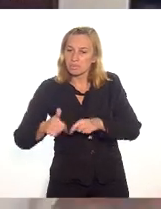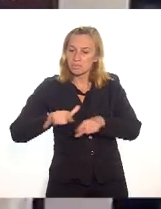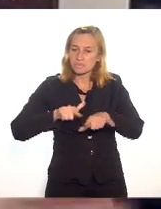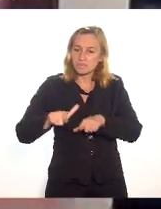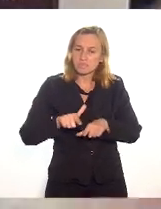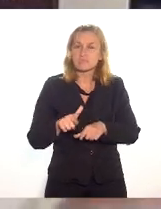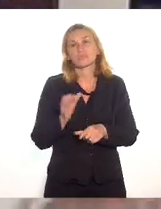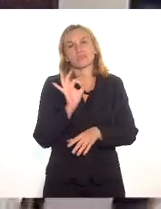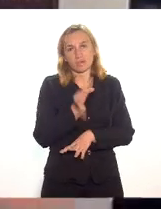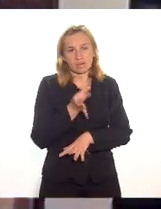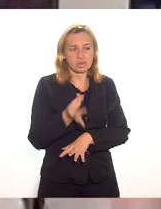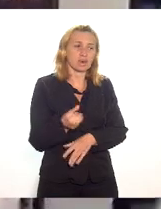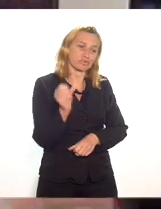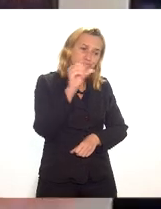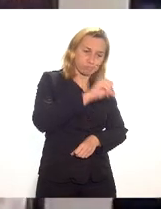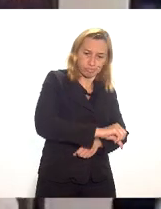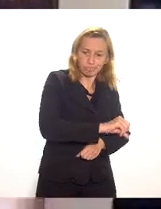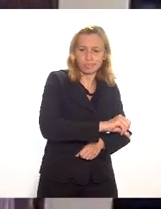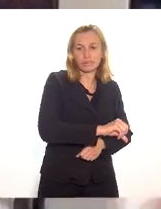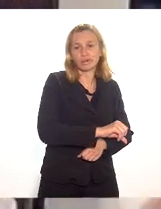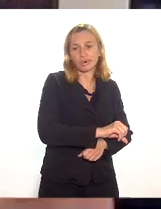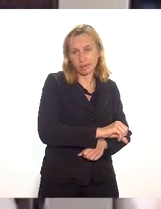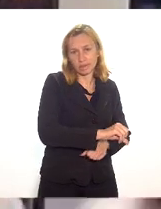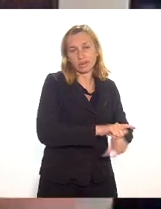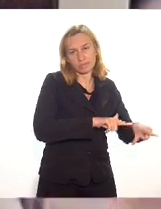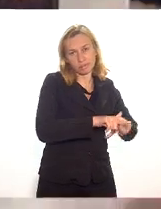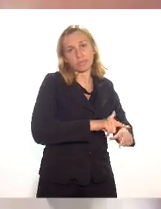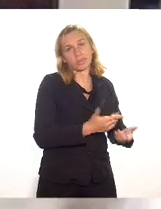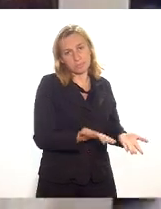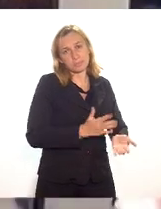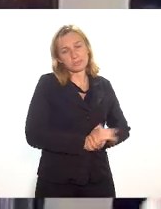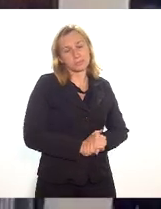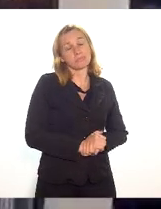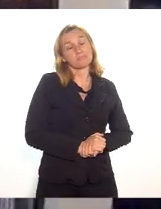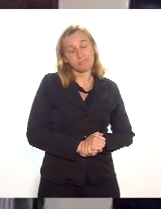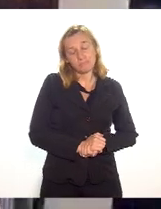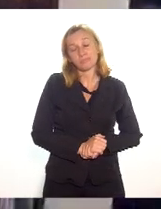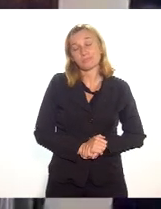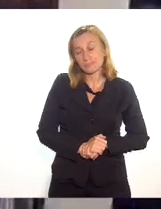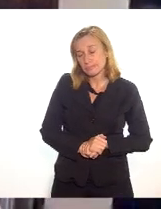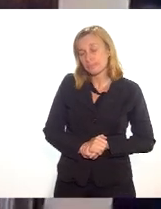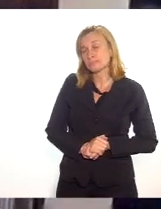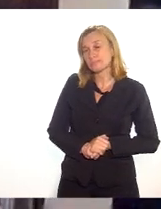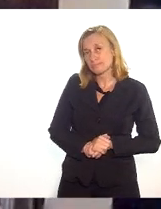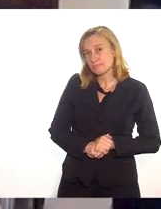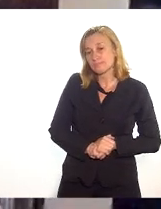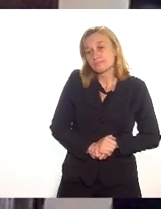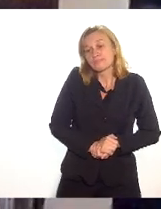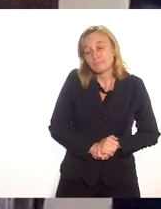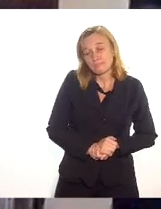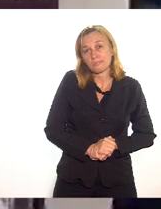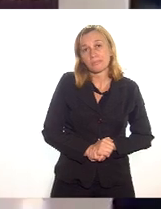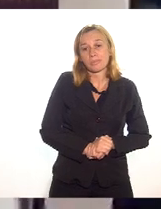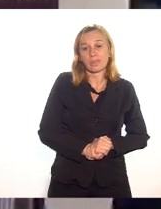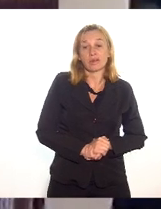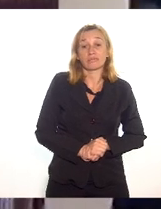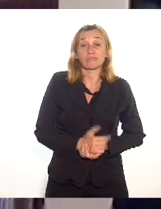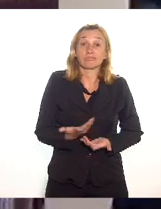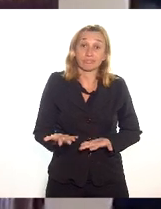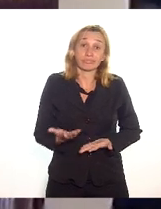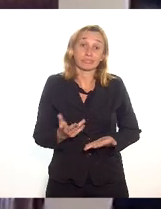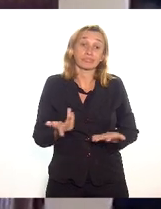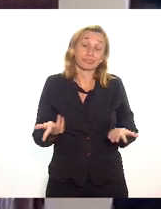a tendência é exatamente os serviços a serem prestados perderem a qualidade deles. É isso